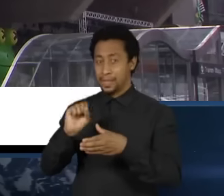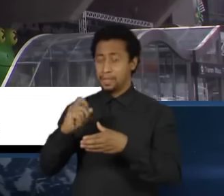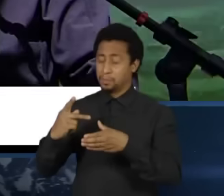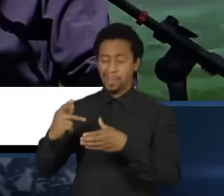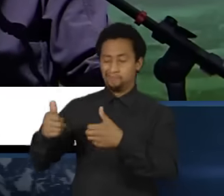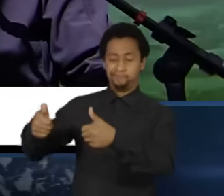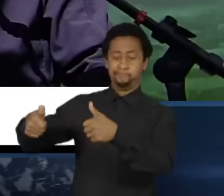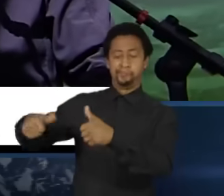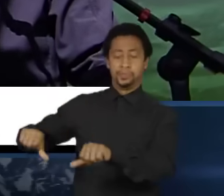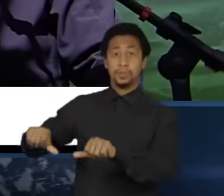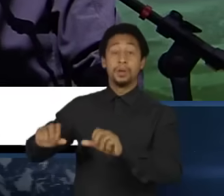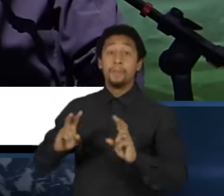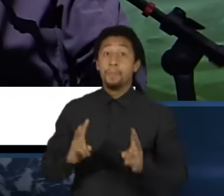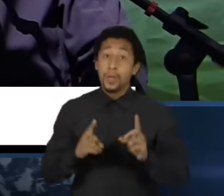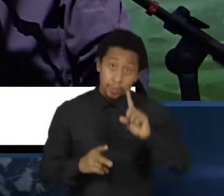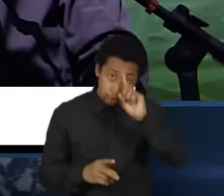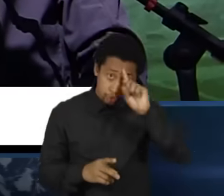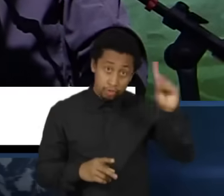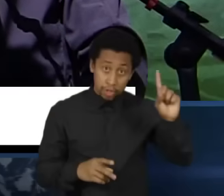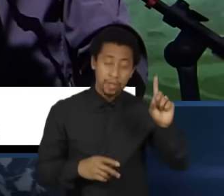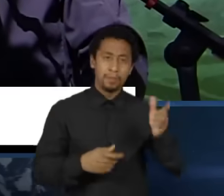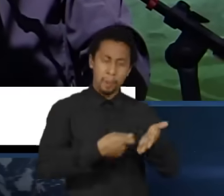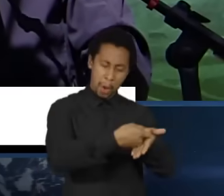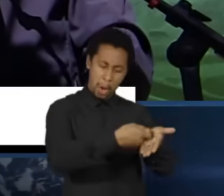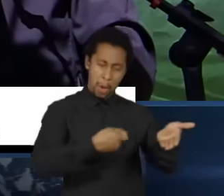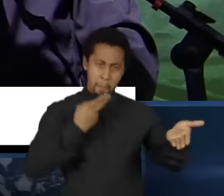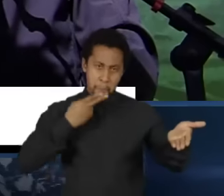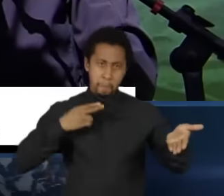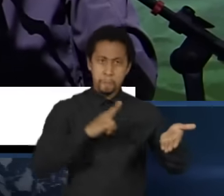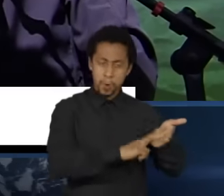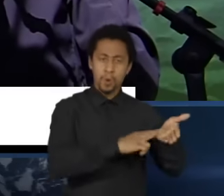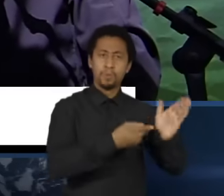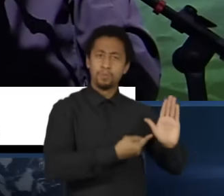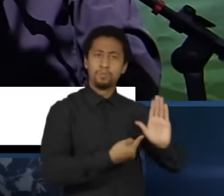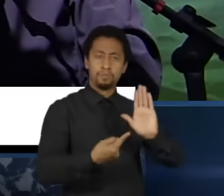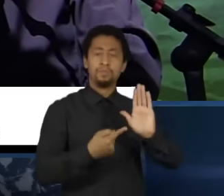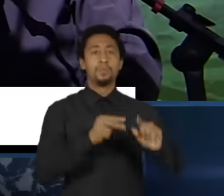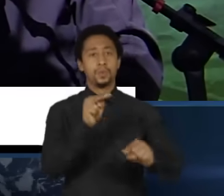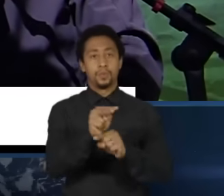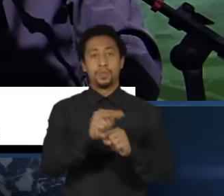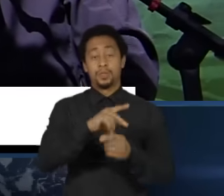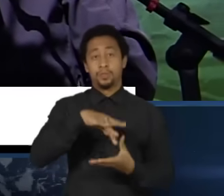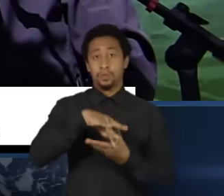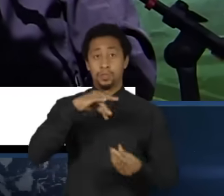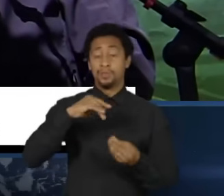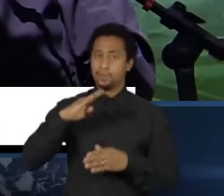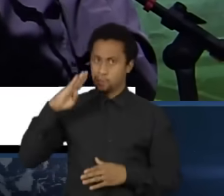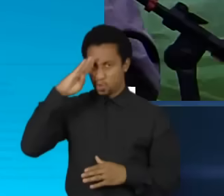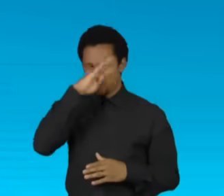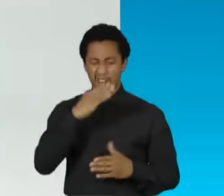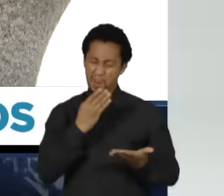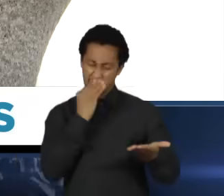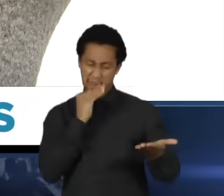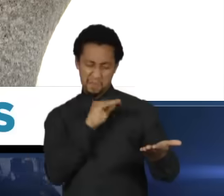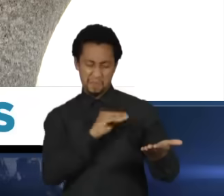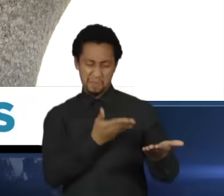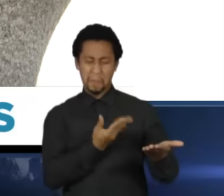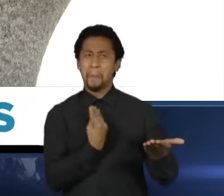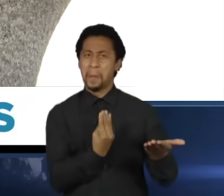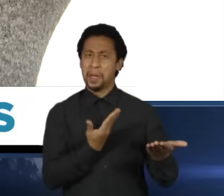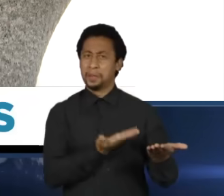ia acontecer no mesmo dia de ato pródemocracia com a leitura de carta criticada por ele mais uma vez.